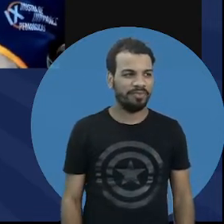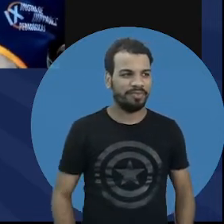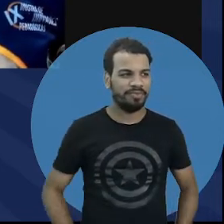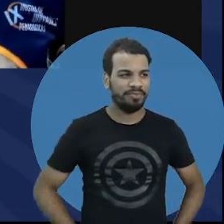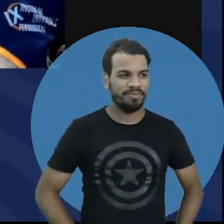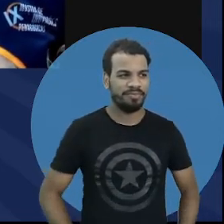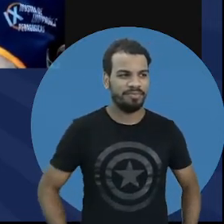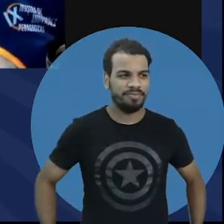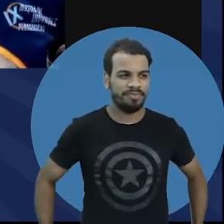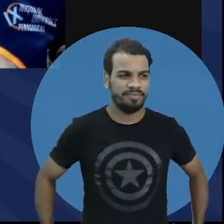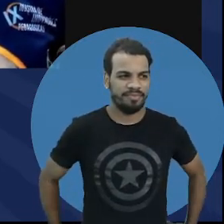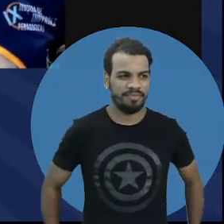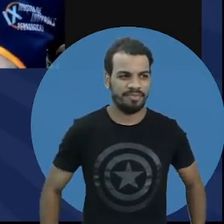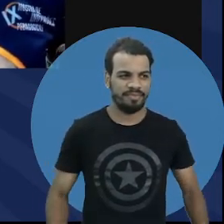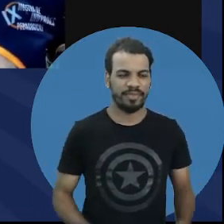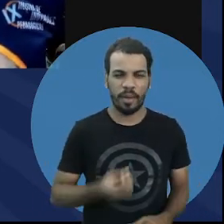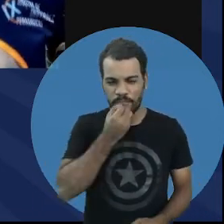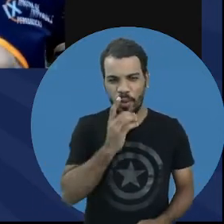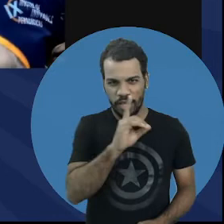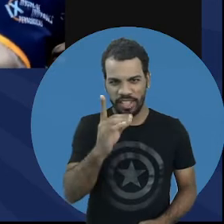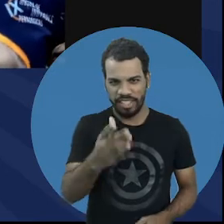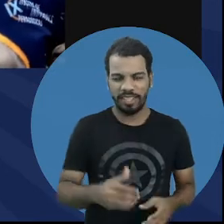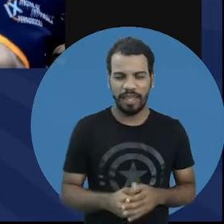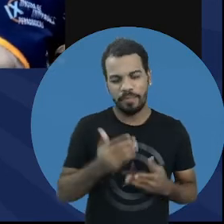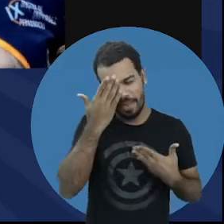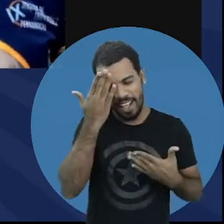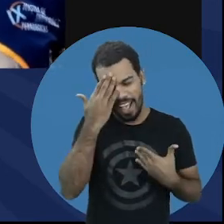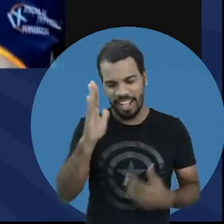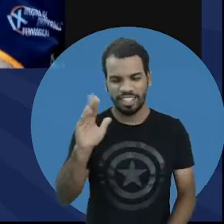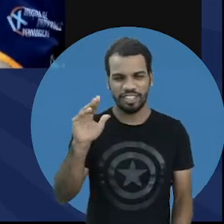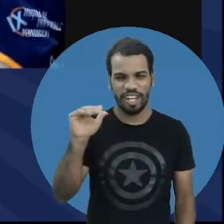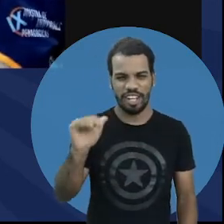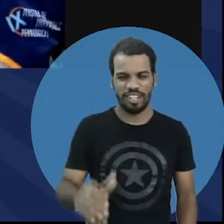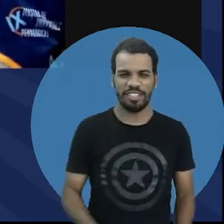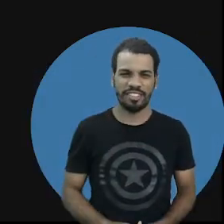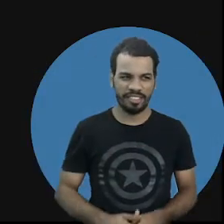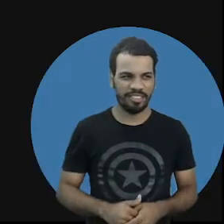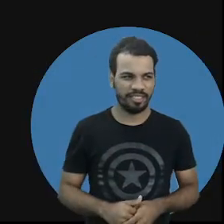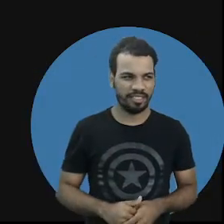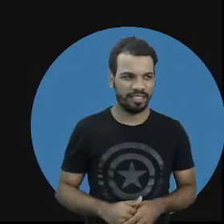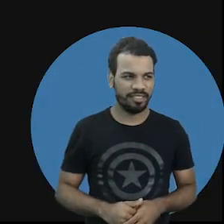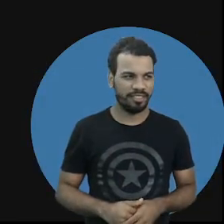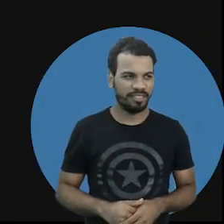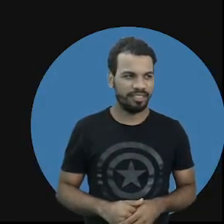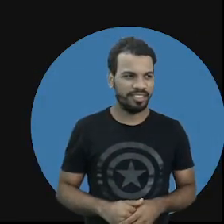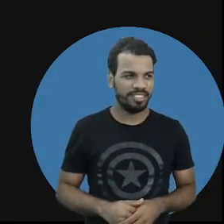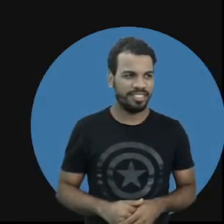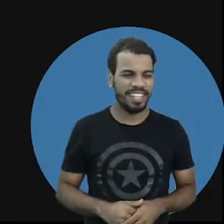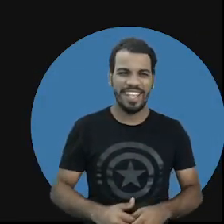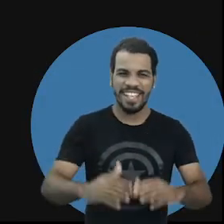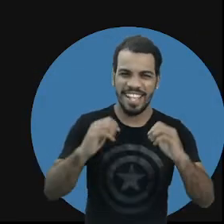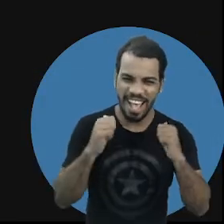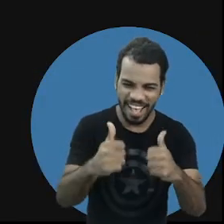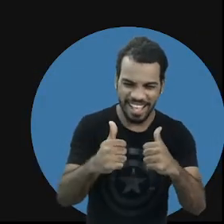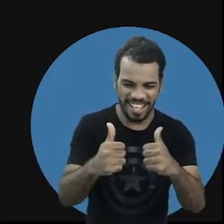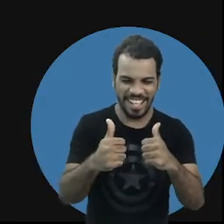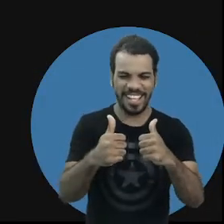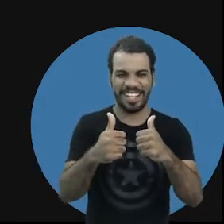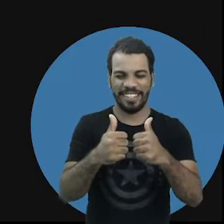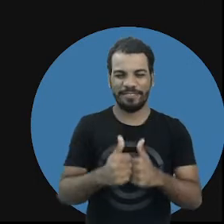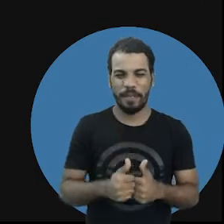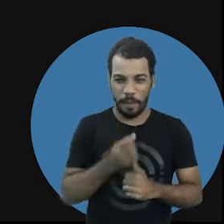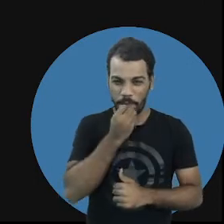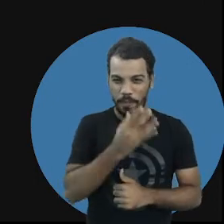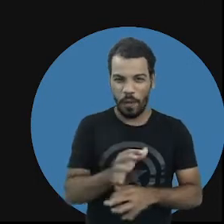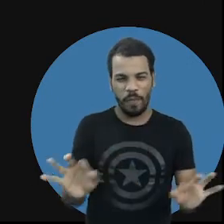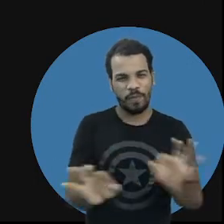até a próxima. Tenha um bom dia. Obrigado, tchau, tchau. Valeu. E aí, galera? Show de